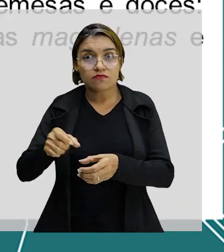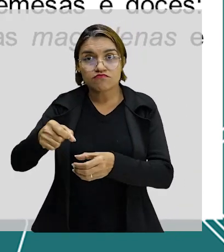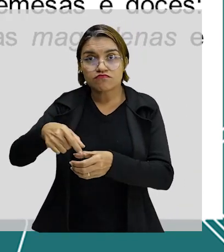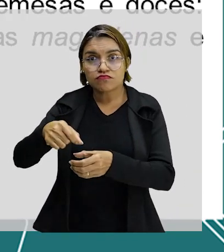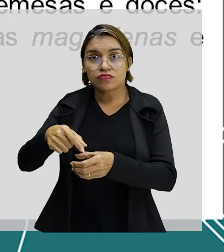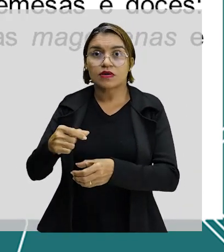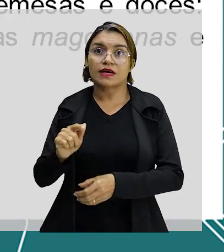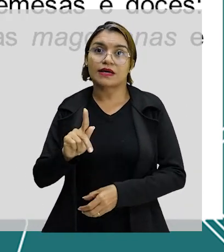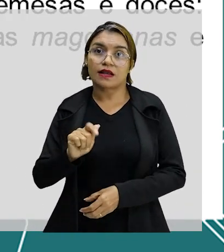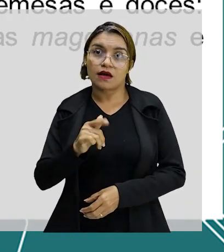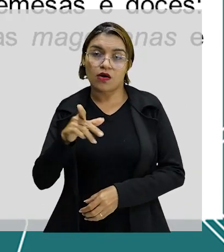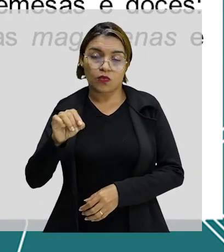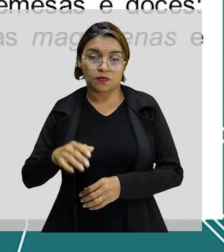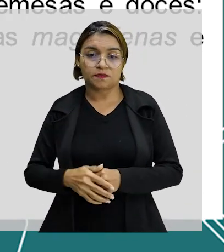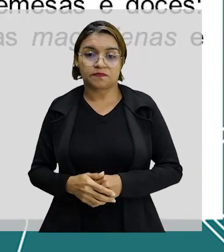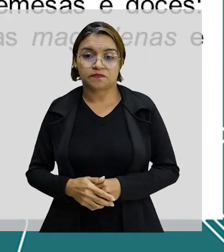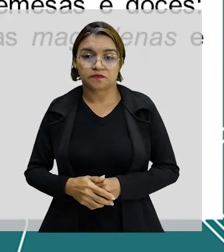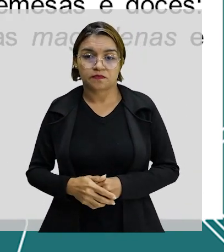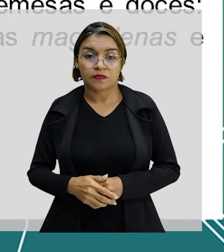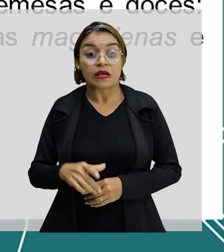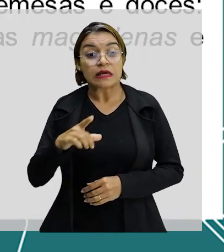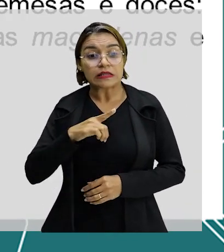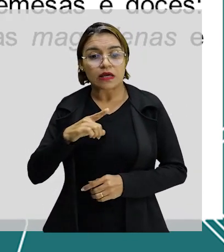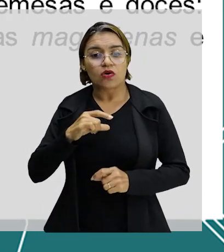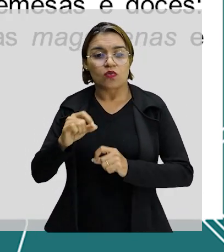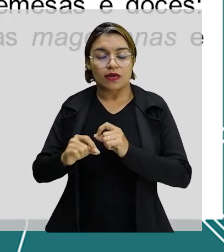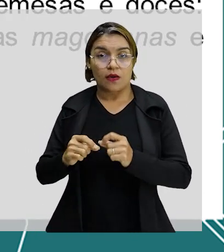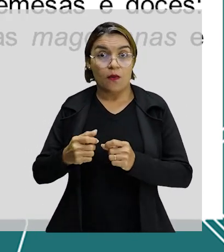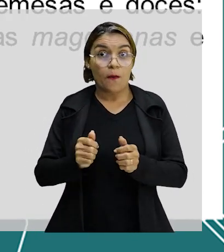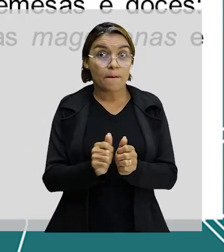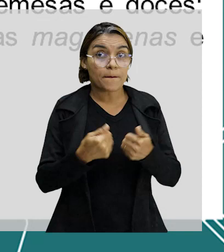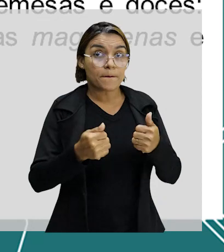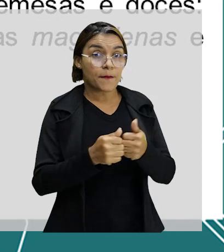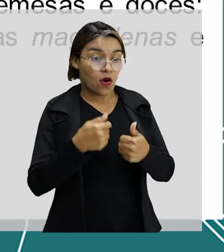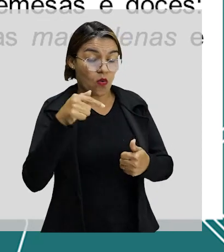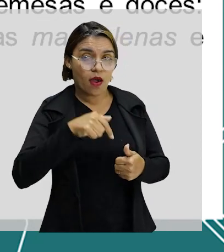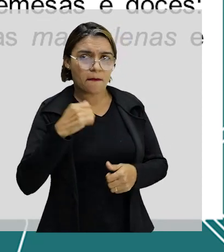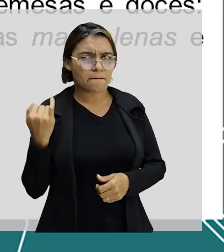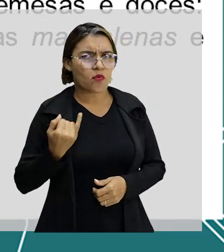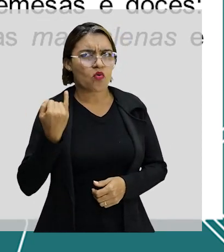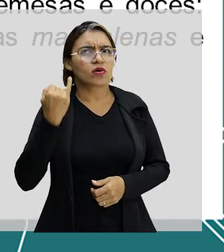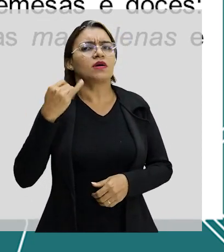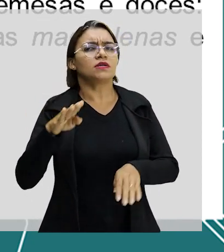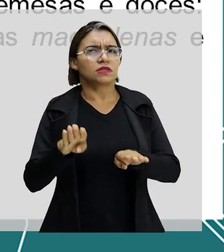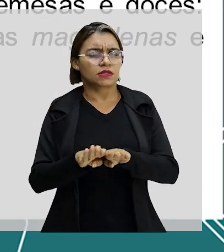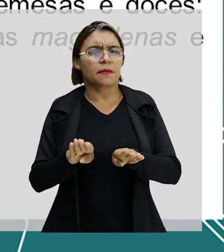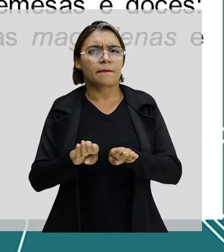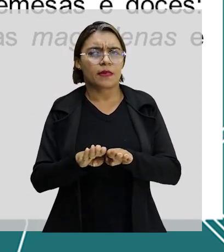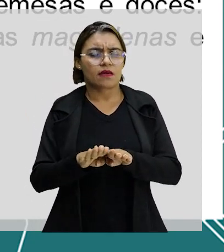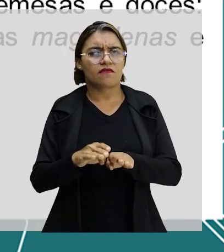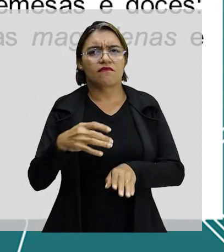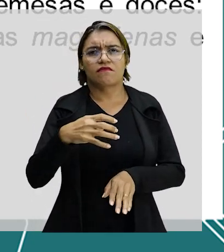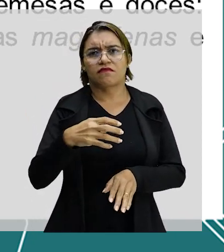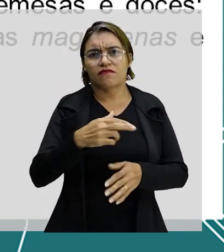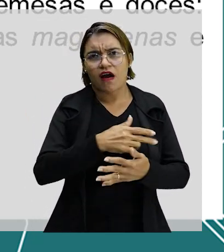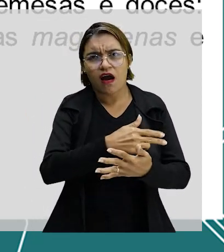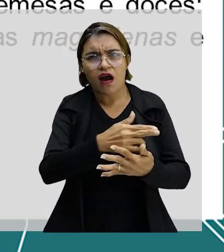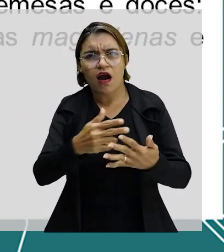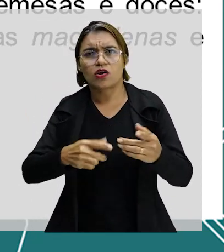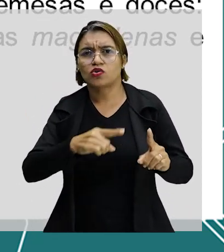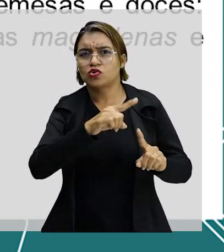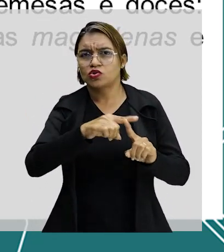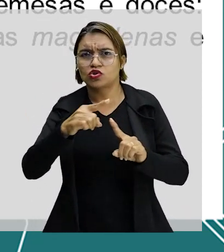variações regionais importantes, sem esquecer o pão, né, que tem numerosas formas de fabricar-se, com variedades